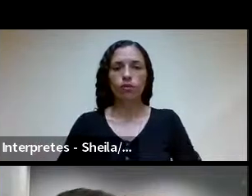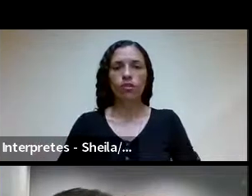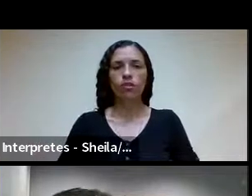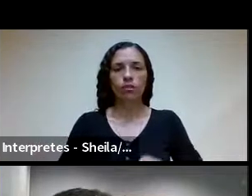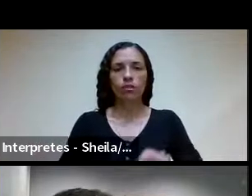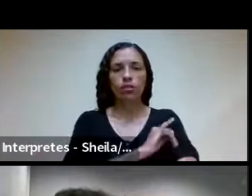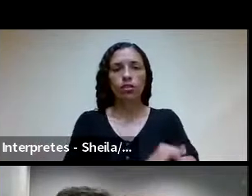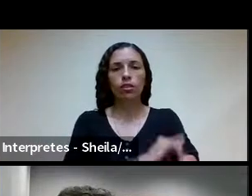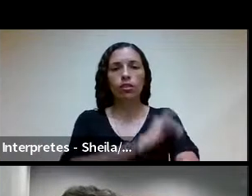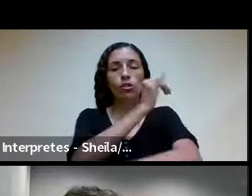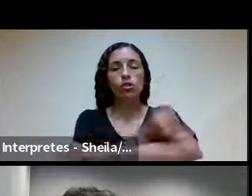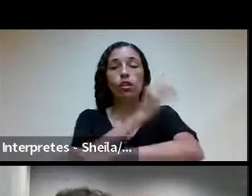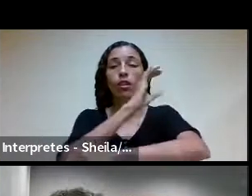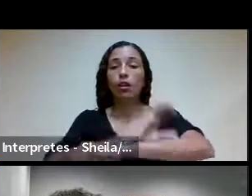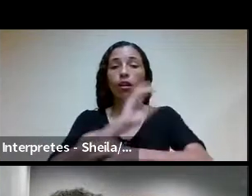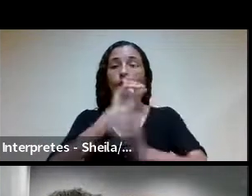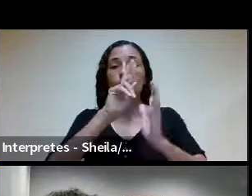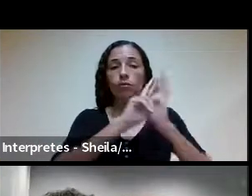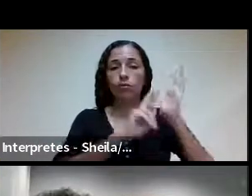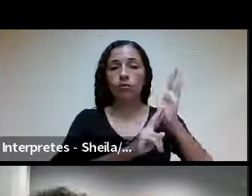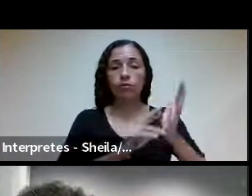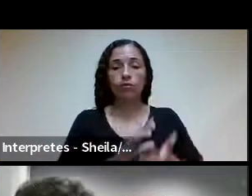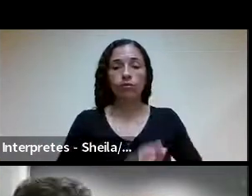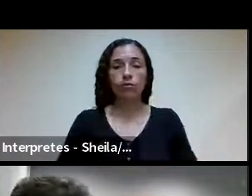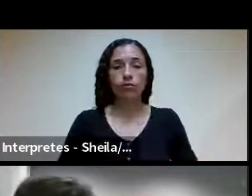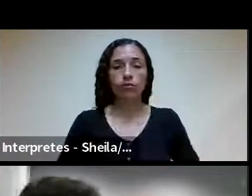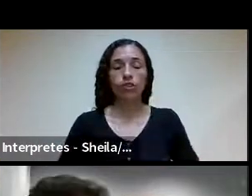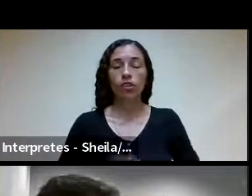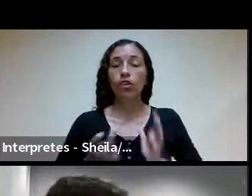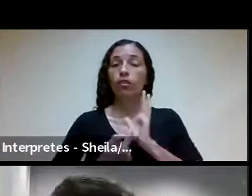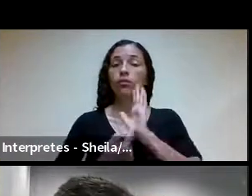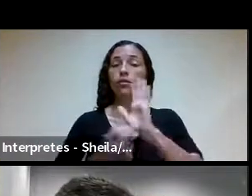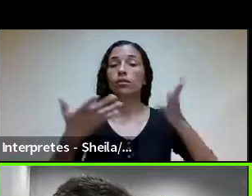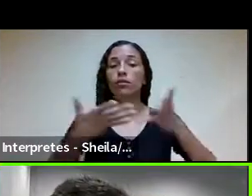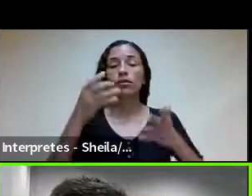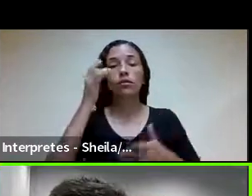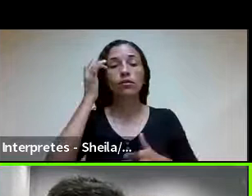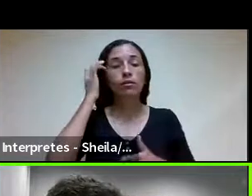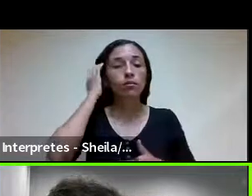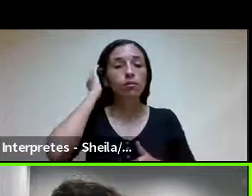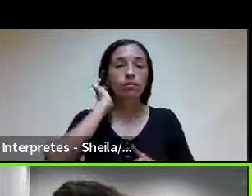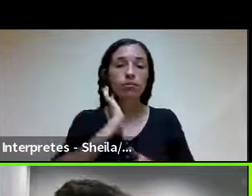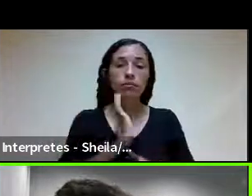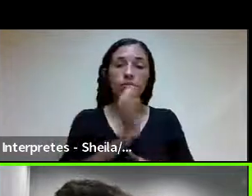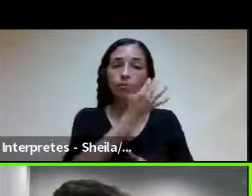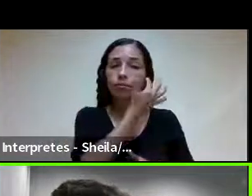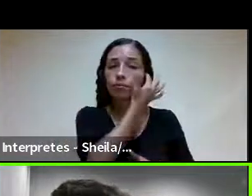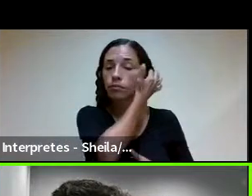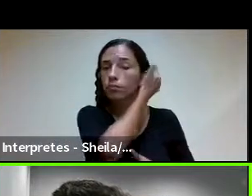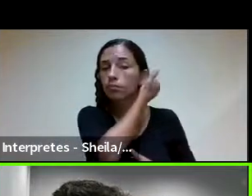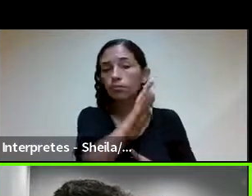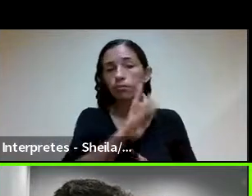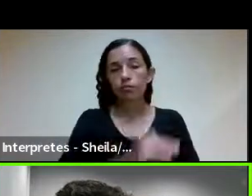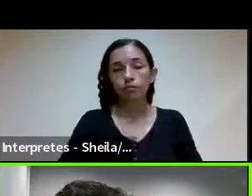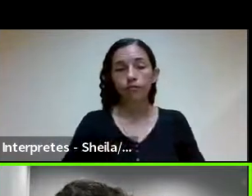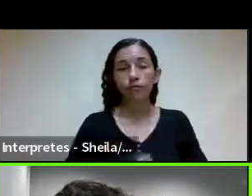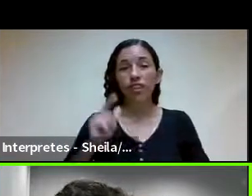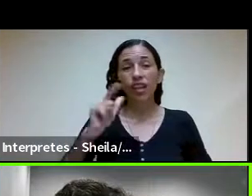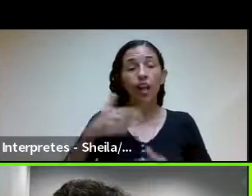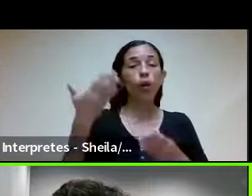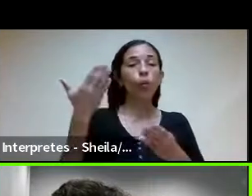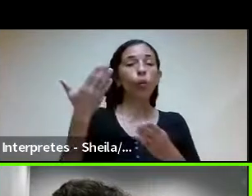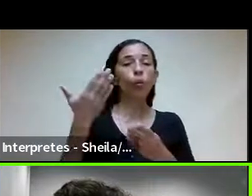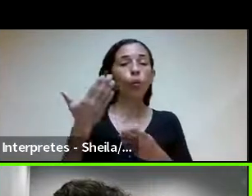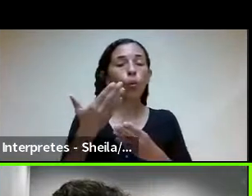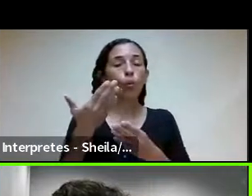o relator e tem a palavra. Obrigado, desembargador presidente. De fato, é um recurso idêntico ao da